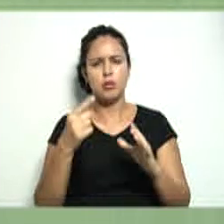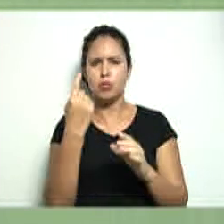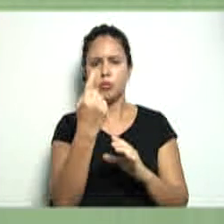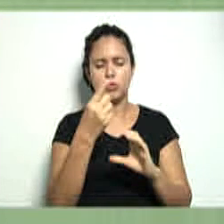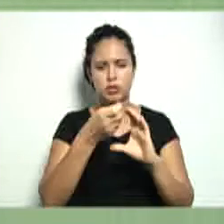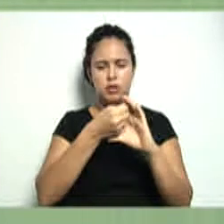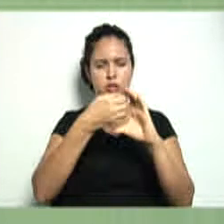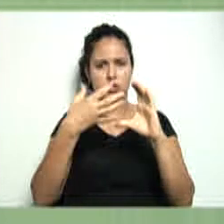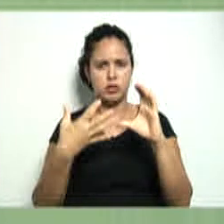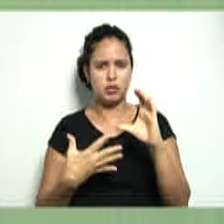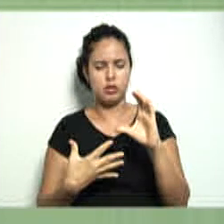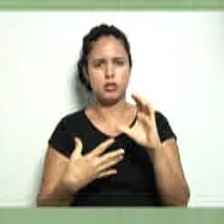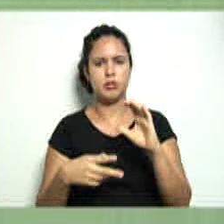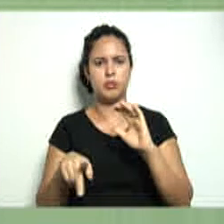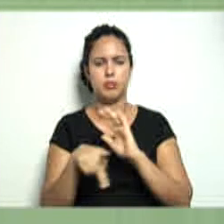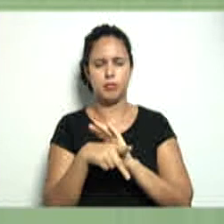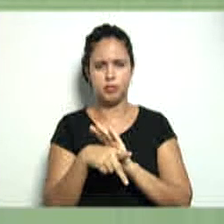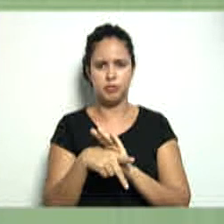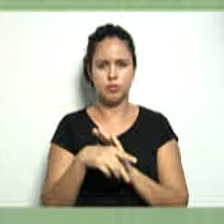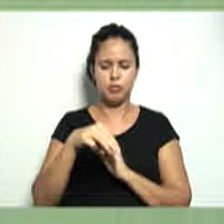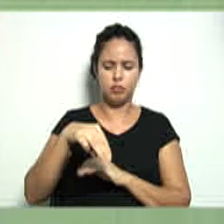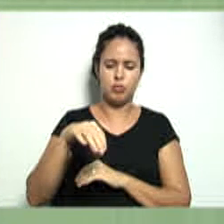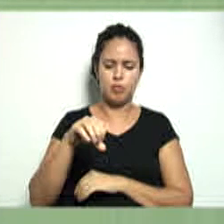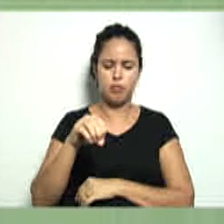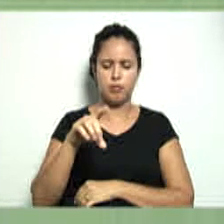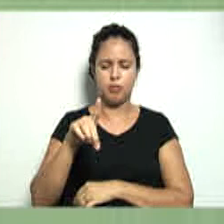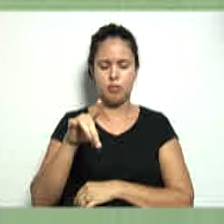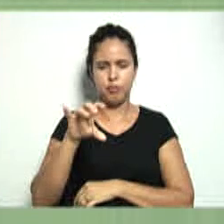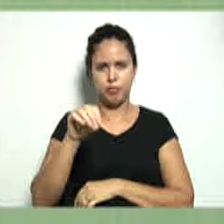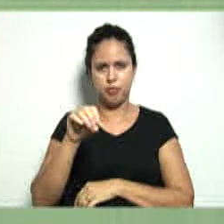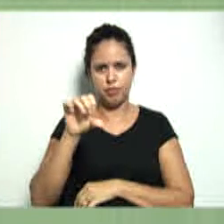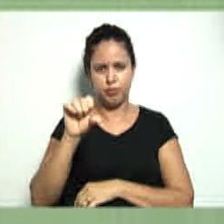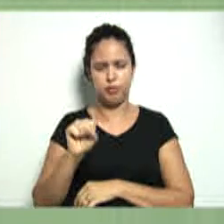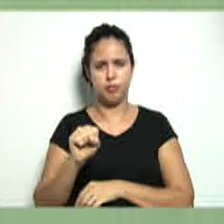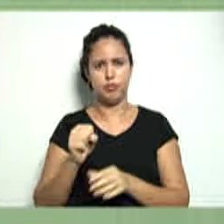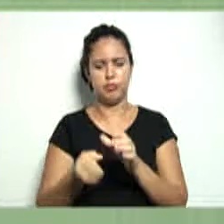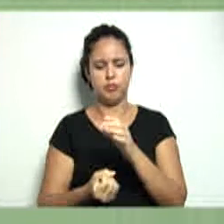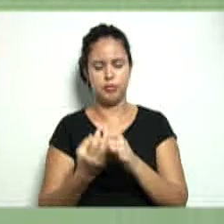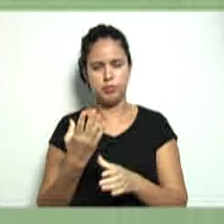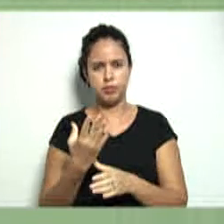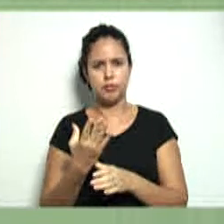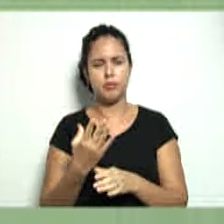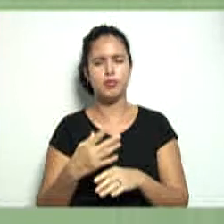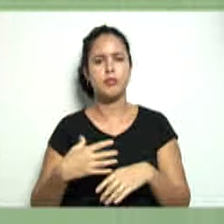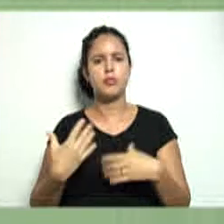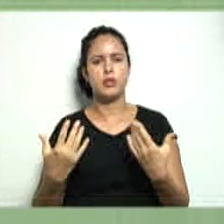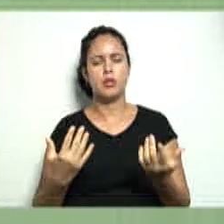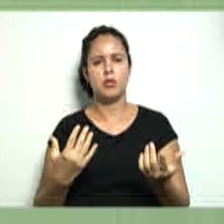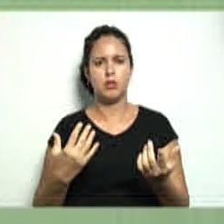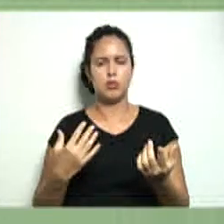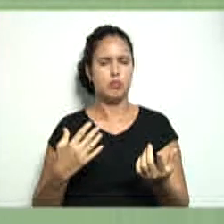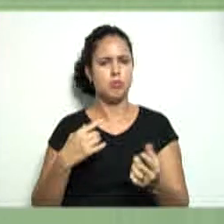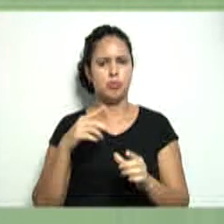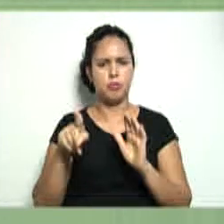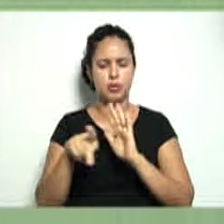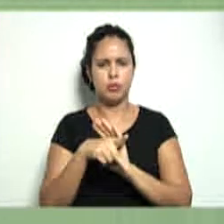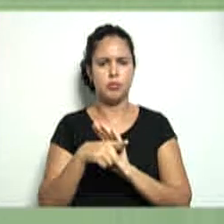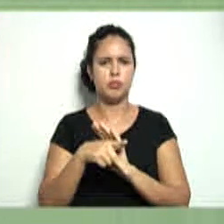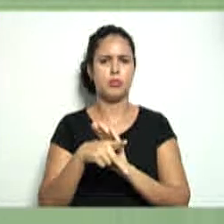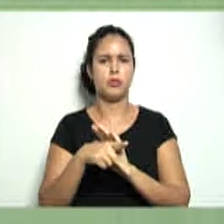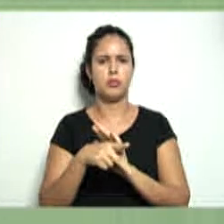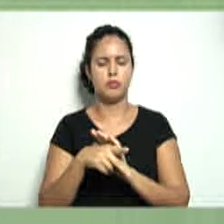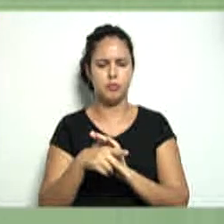características dos modos de produção, né? Não tem nada a ver de forma específica com o modo de